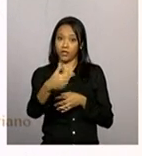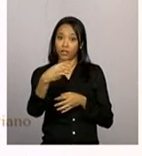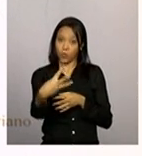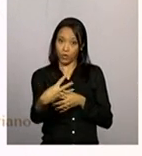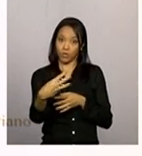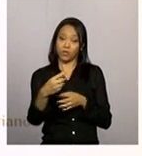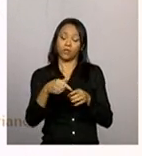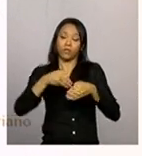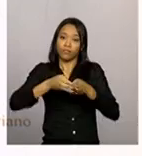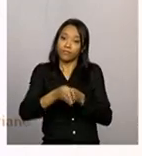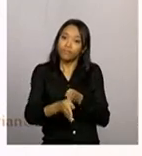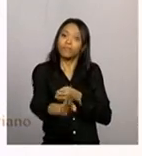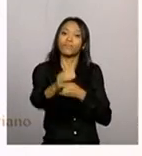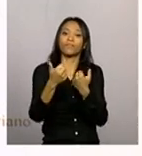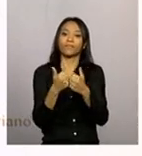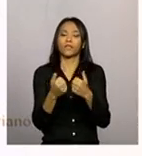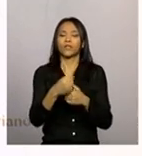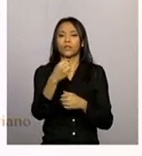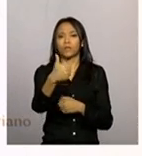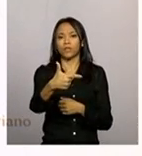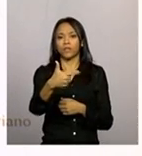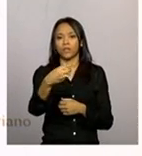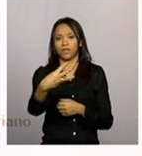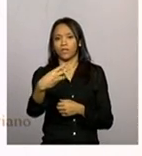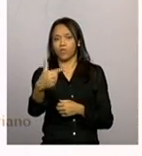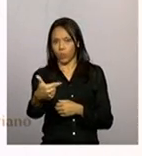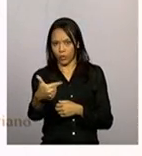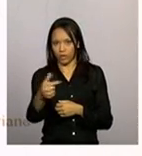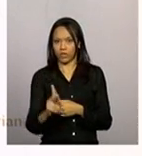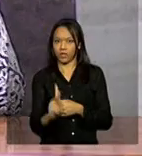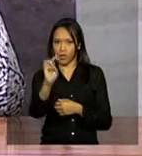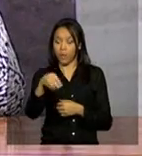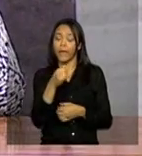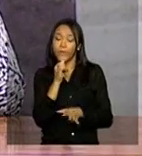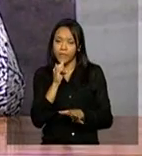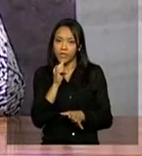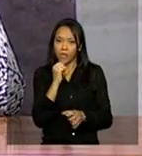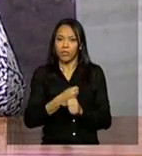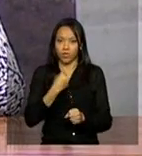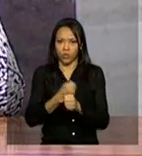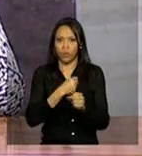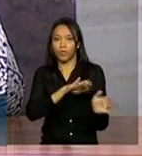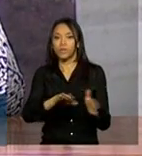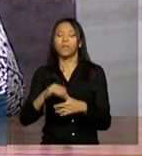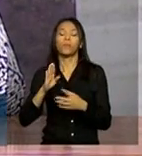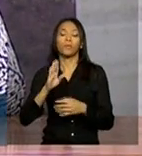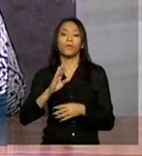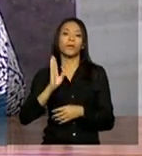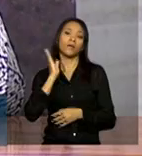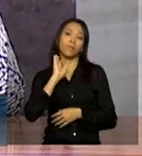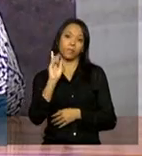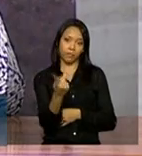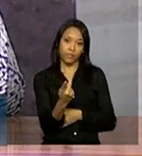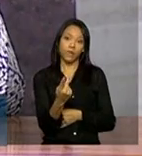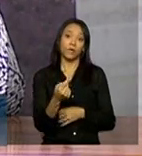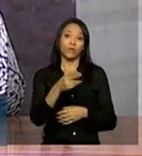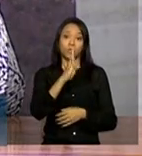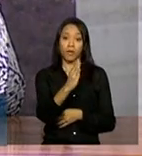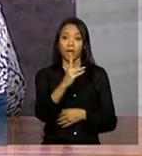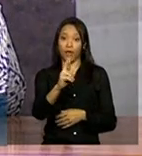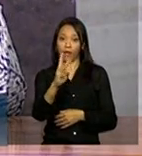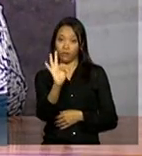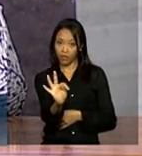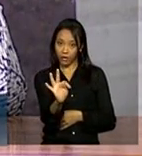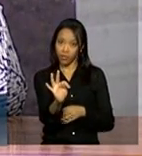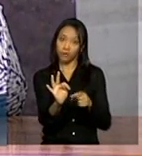pneus, 232 quilômetros. Vou dar aqui alguns exemplos dessas obras. Em Belo Horizonte, os BRTs da área